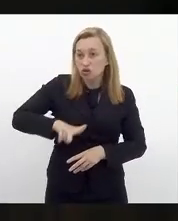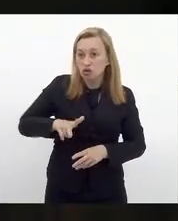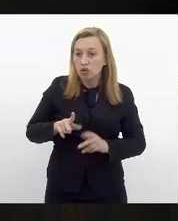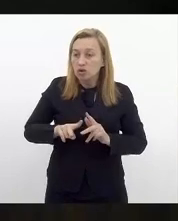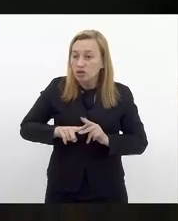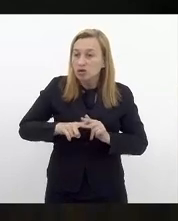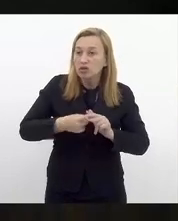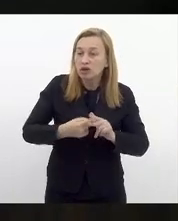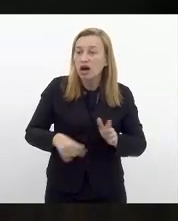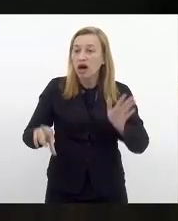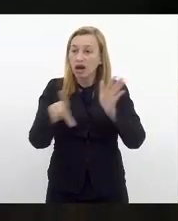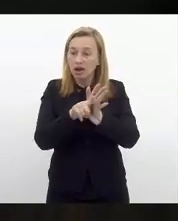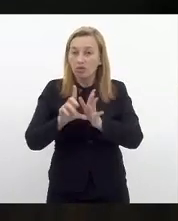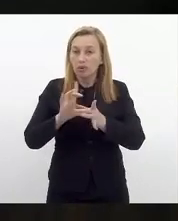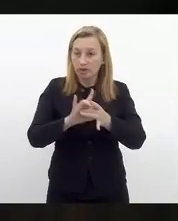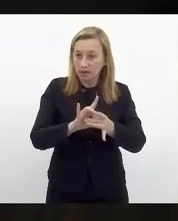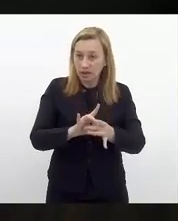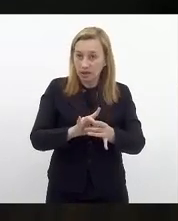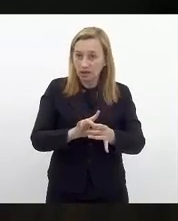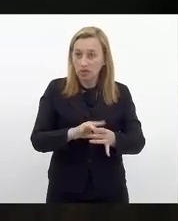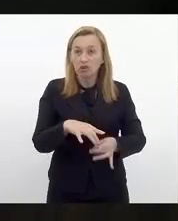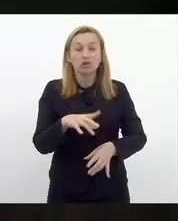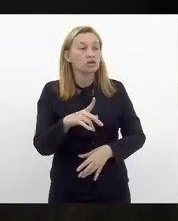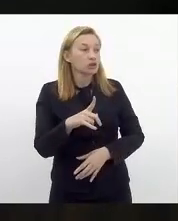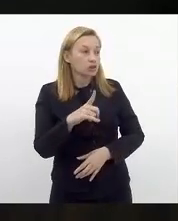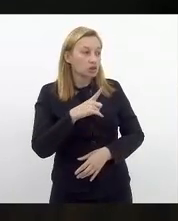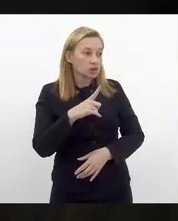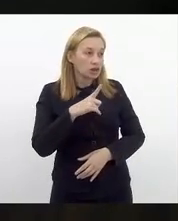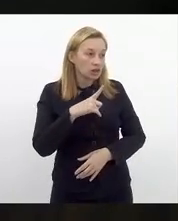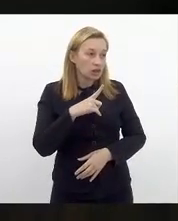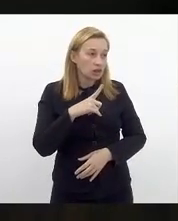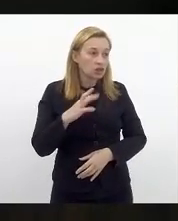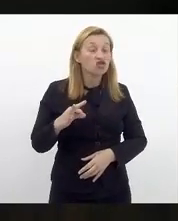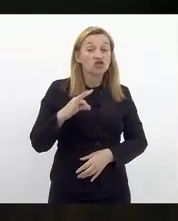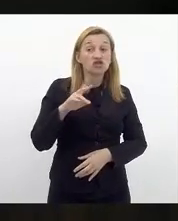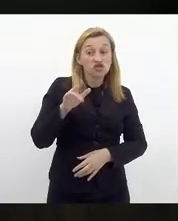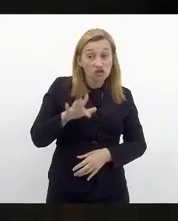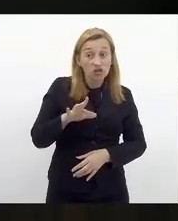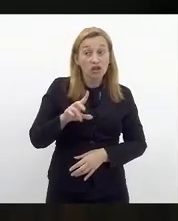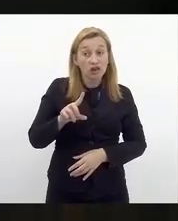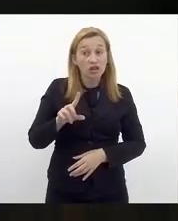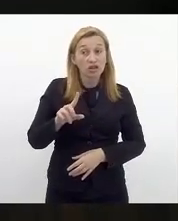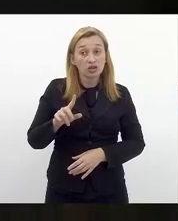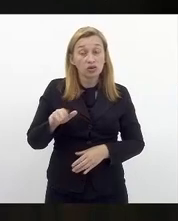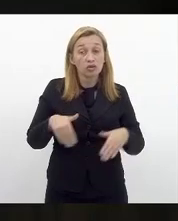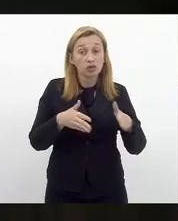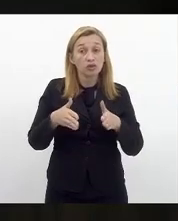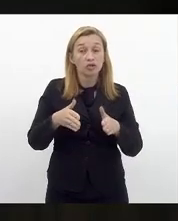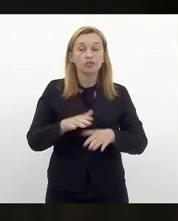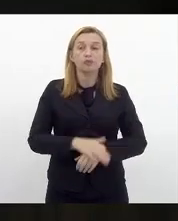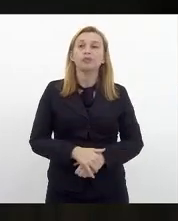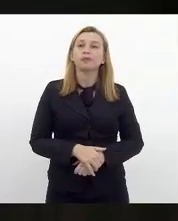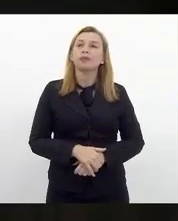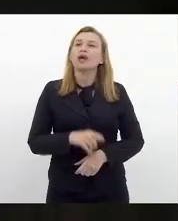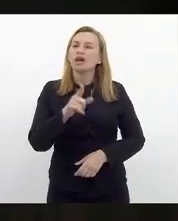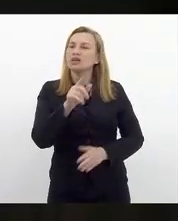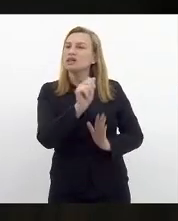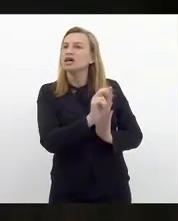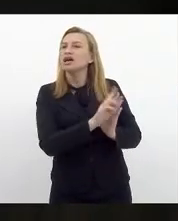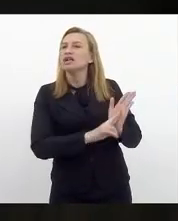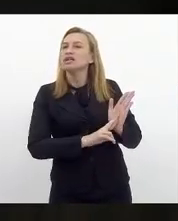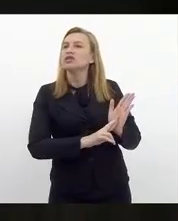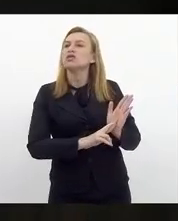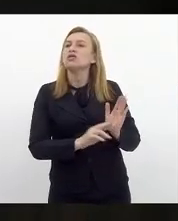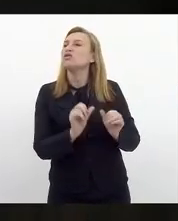alterando a lei complementar o que tem um rito e um trâmite totalmente diferenciado o que essa redação